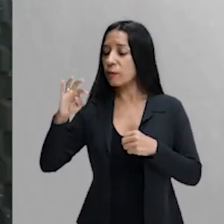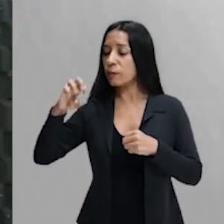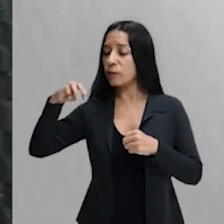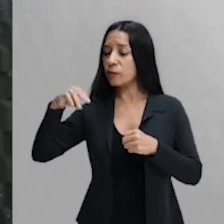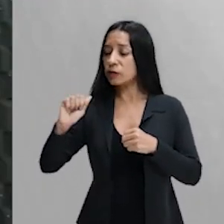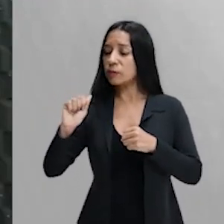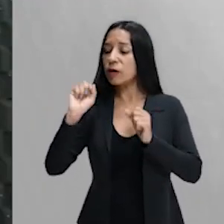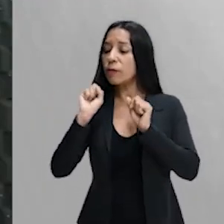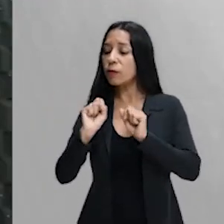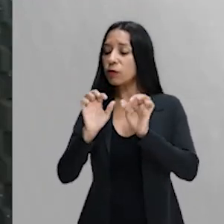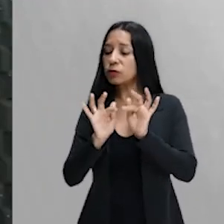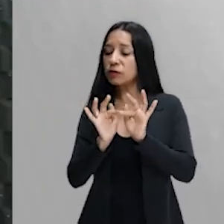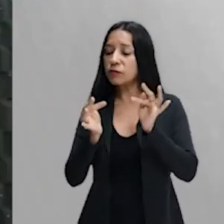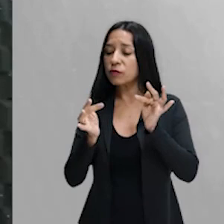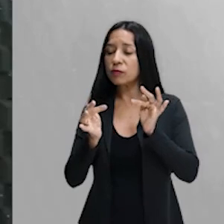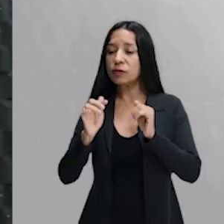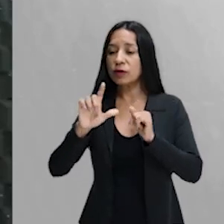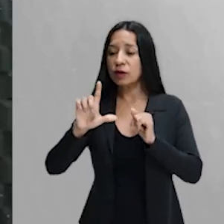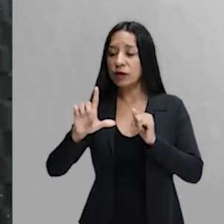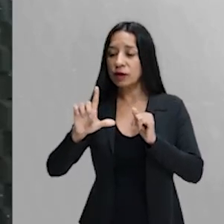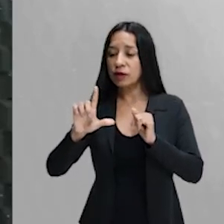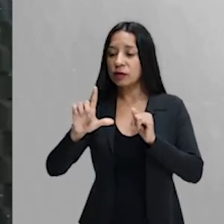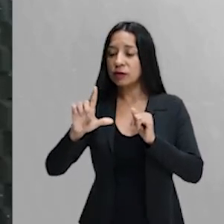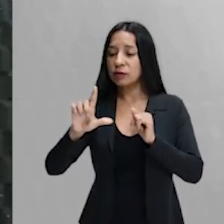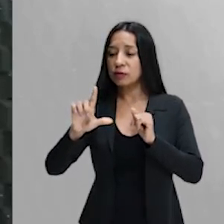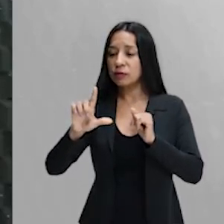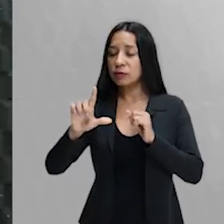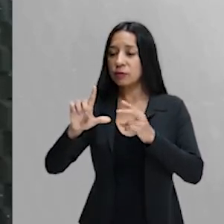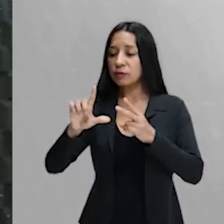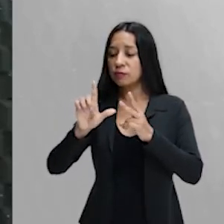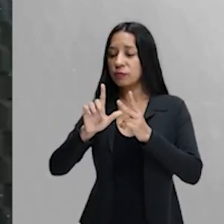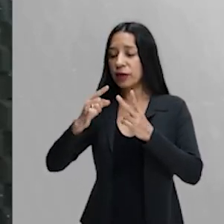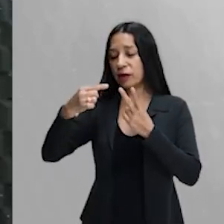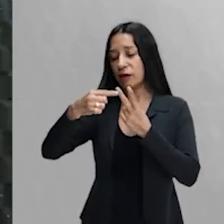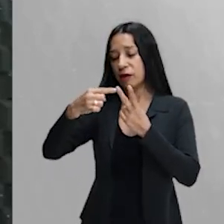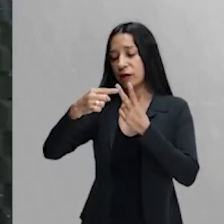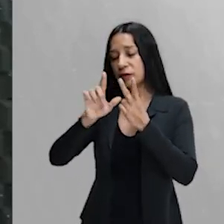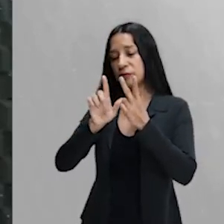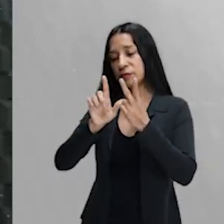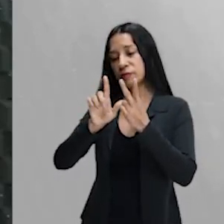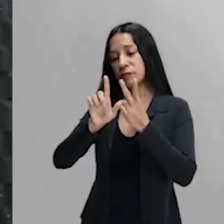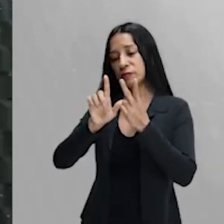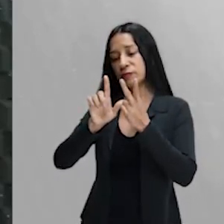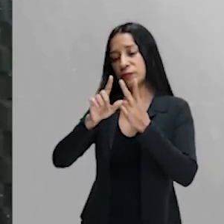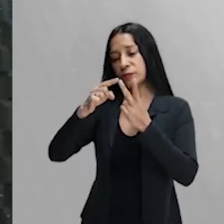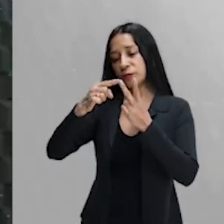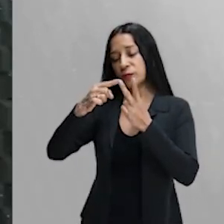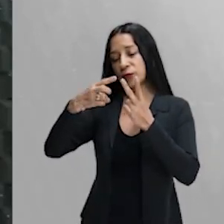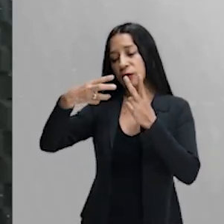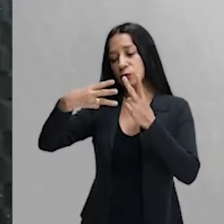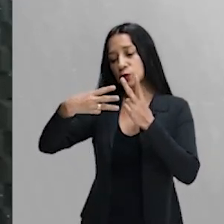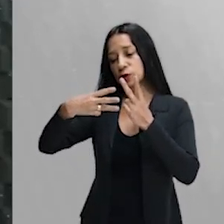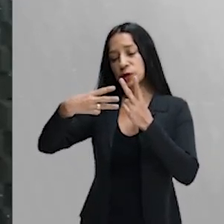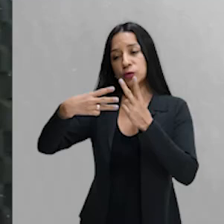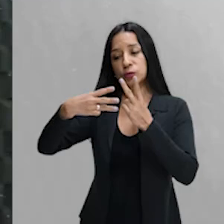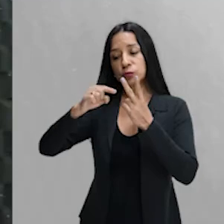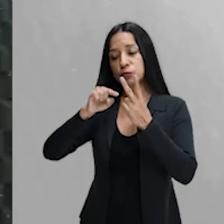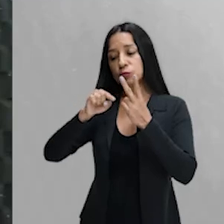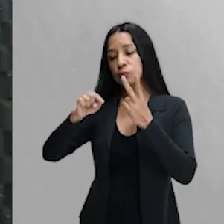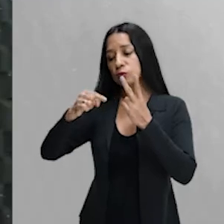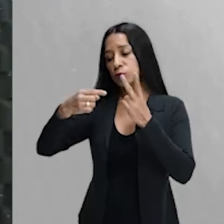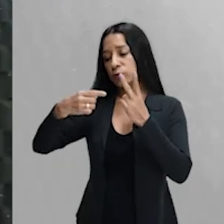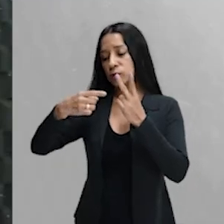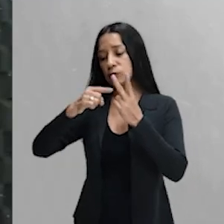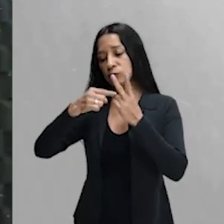L raiz de 3 sobre 2. Porque, nesse caso, o apótema coincide